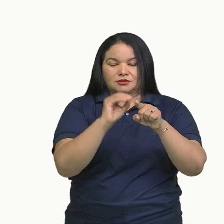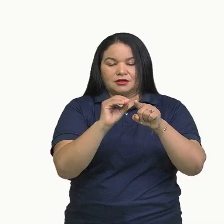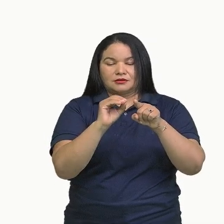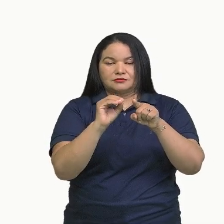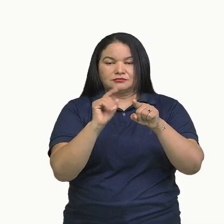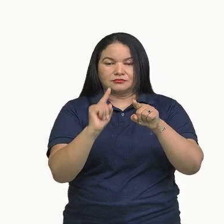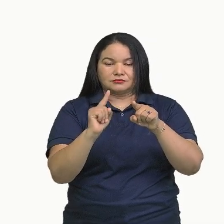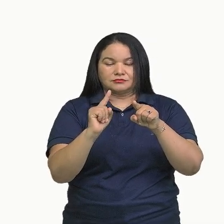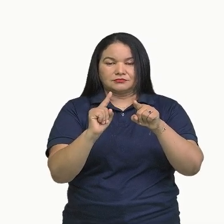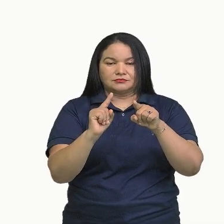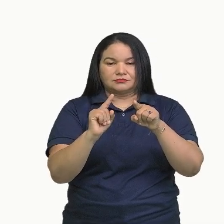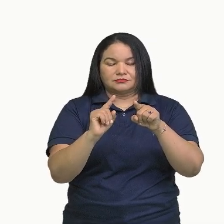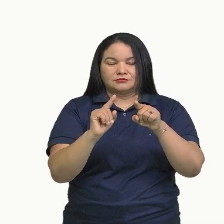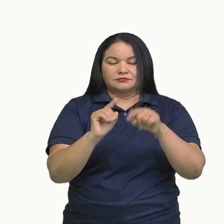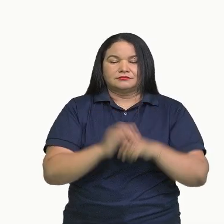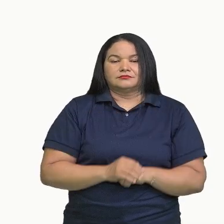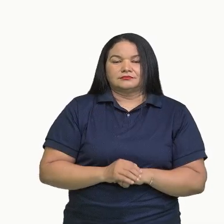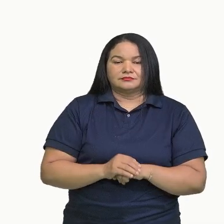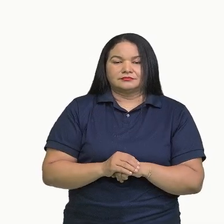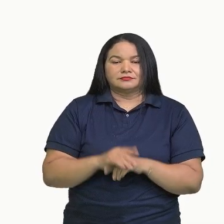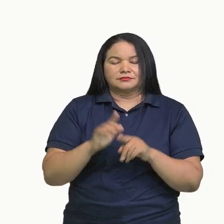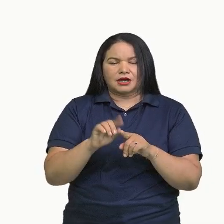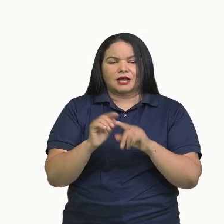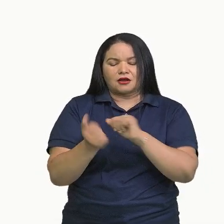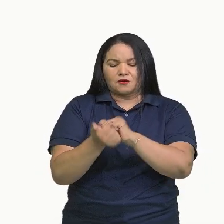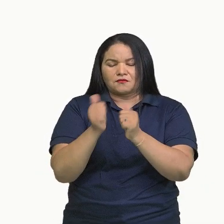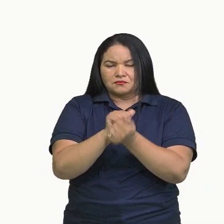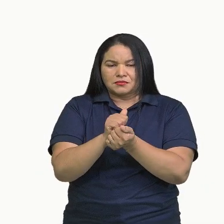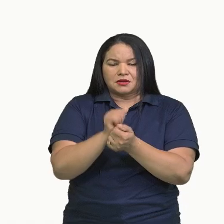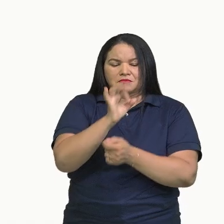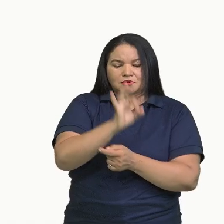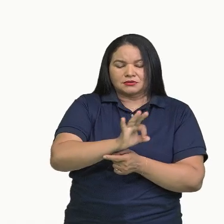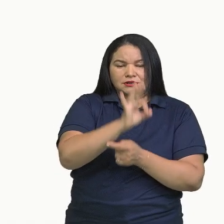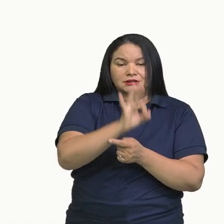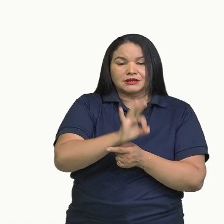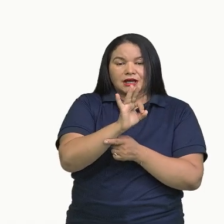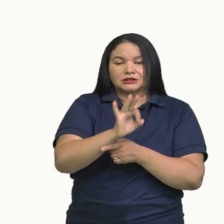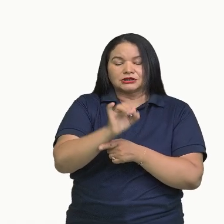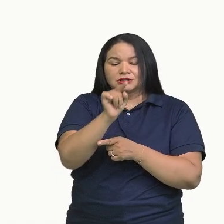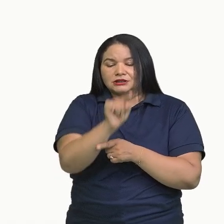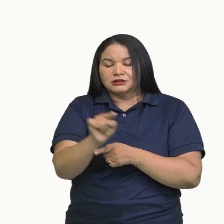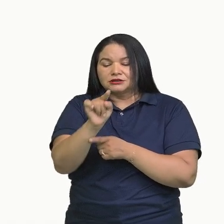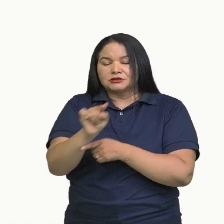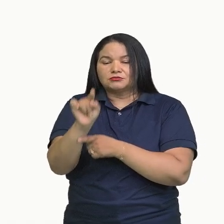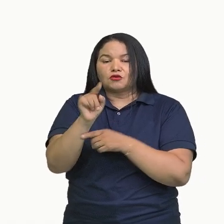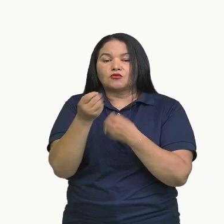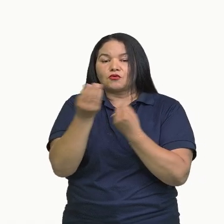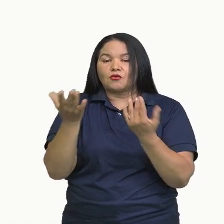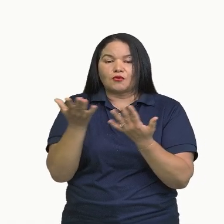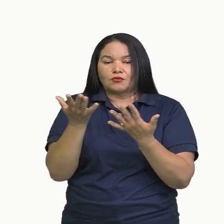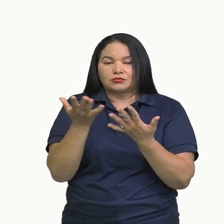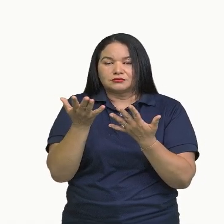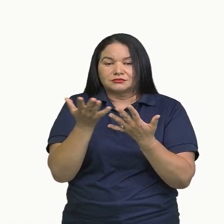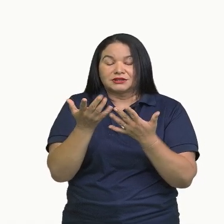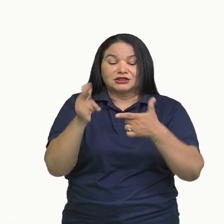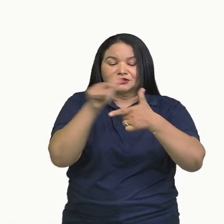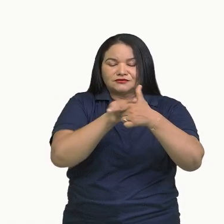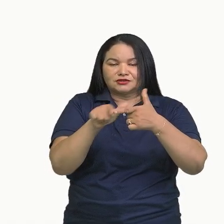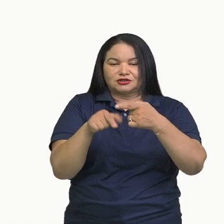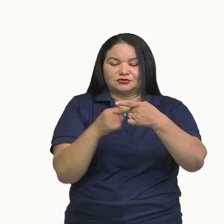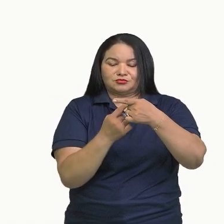de zero. Para converter uma porcentagem decimal, você divide a porcentagem por 100. Pronto, mais simples